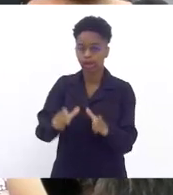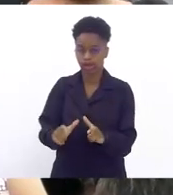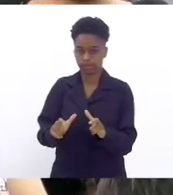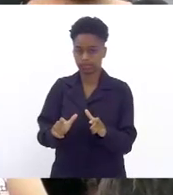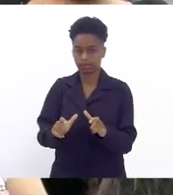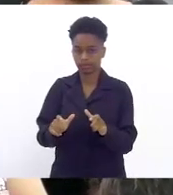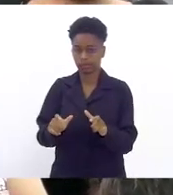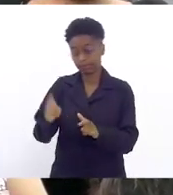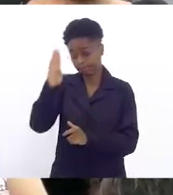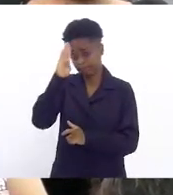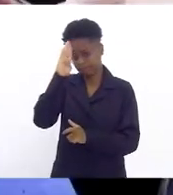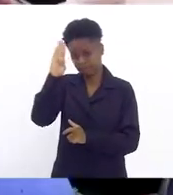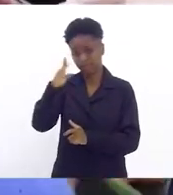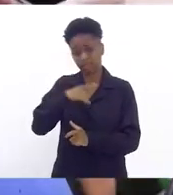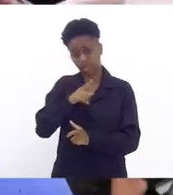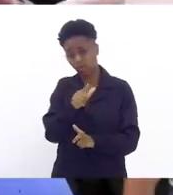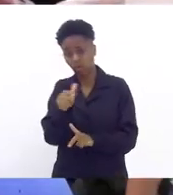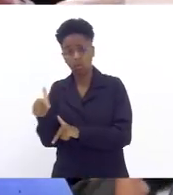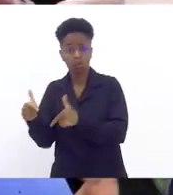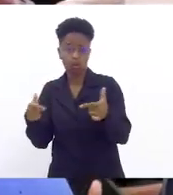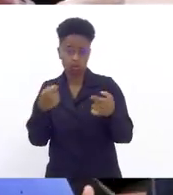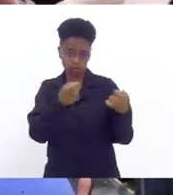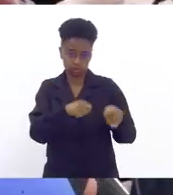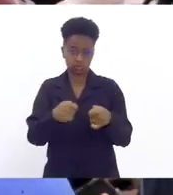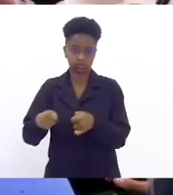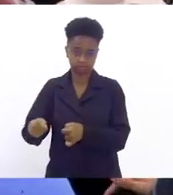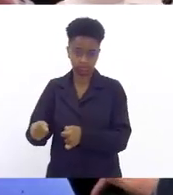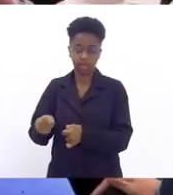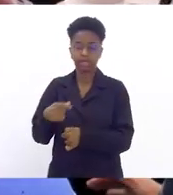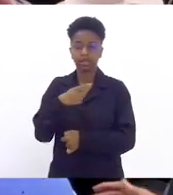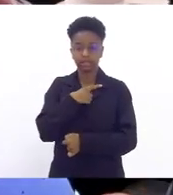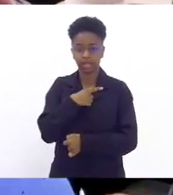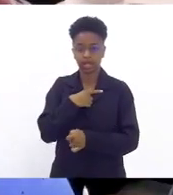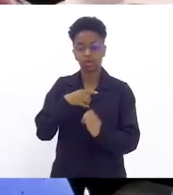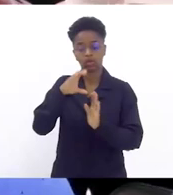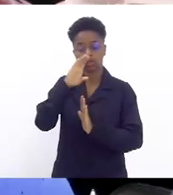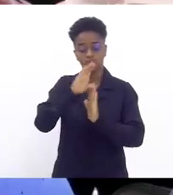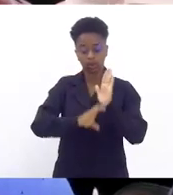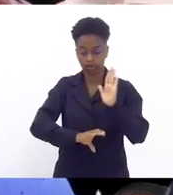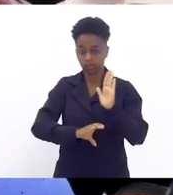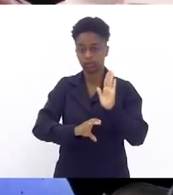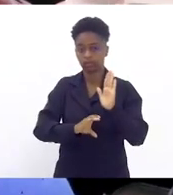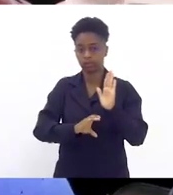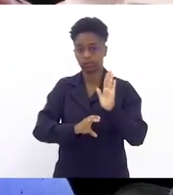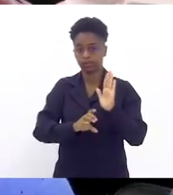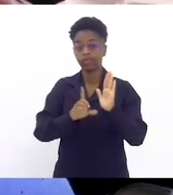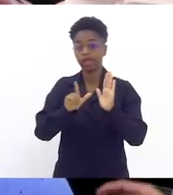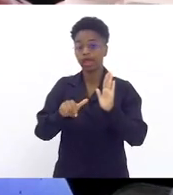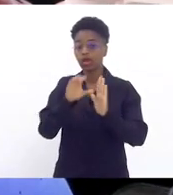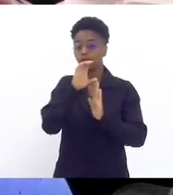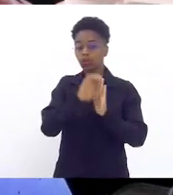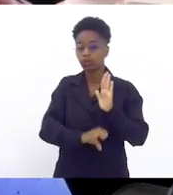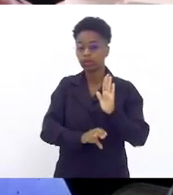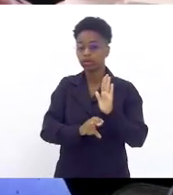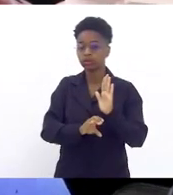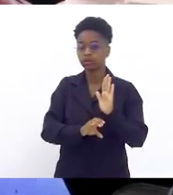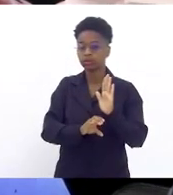evidentemente existem outras demandas existe um currículo que é um currículo